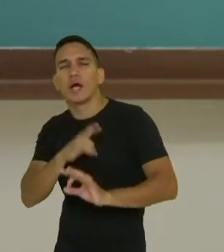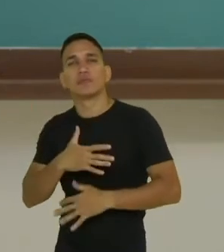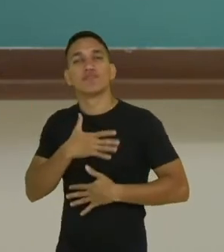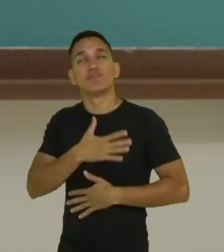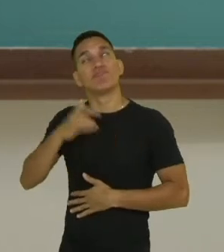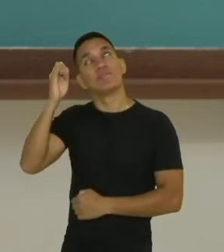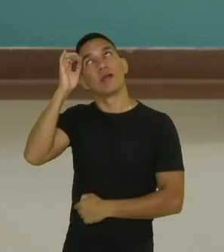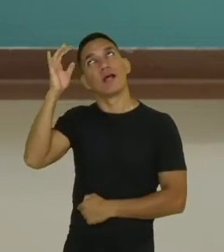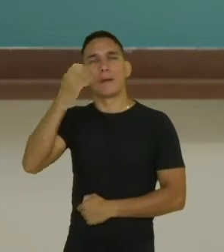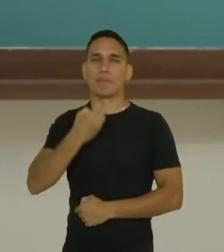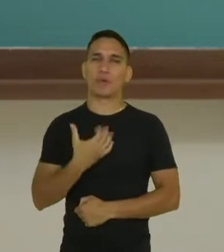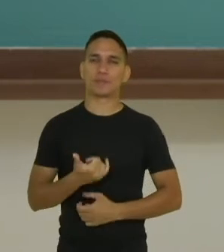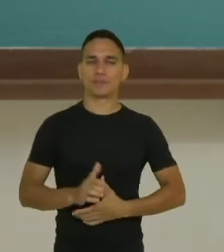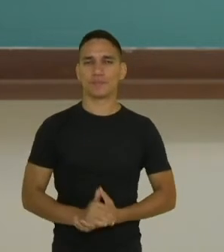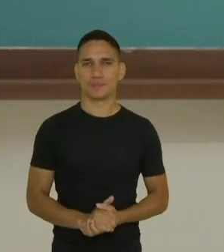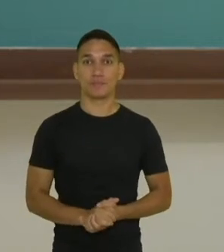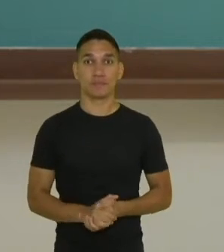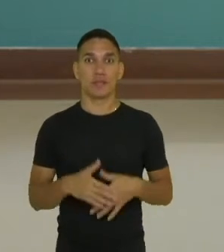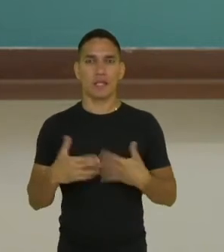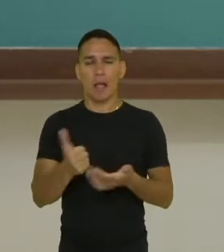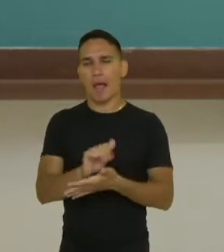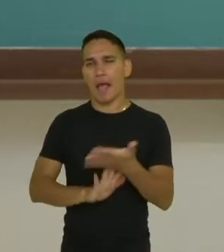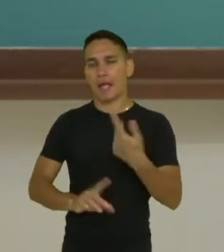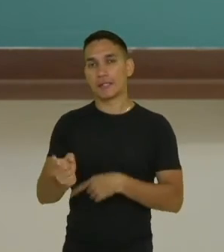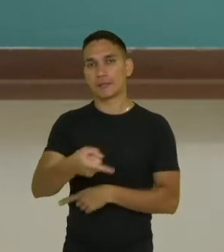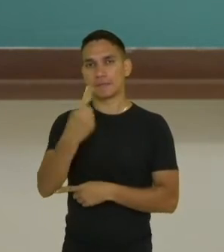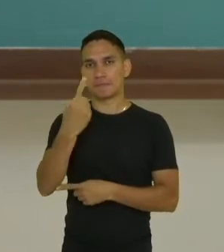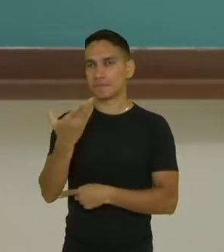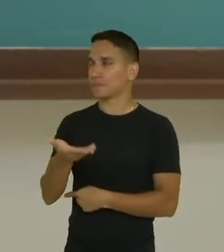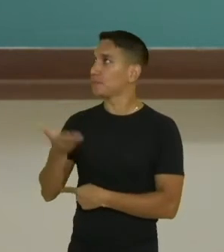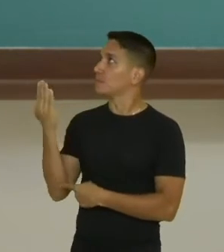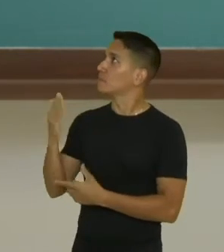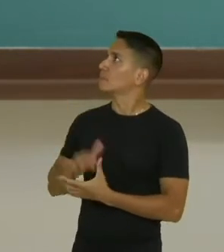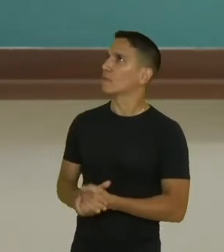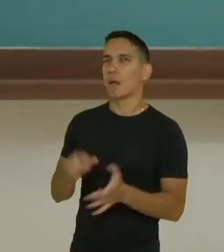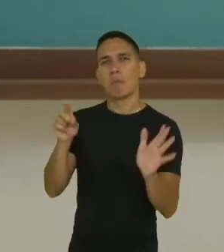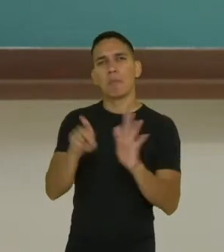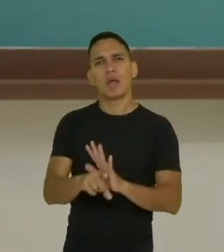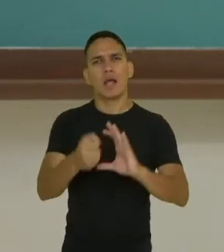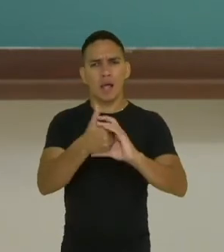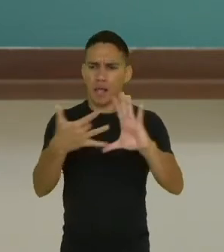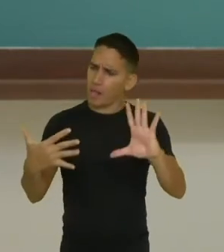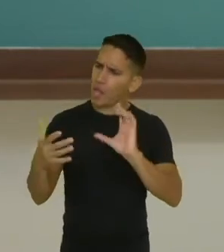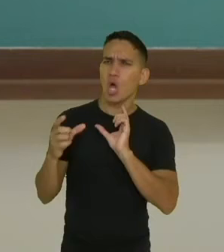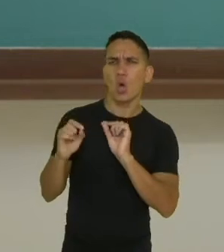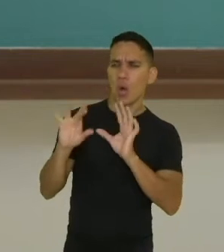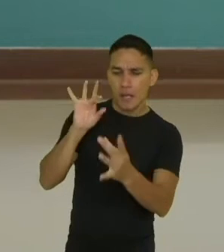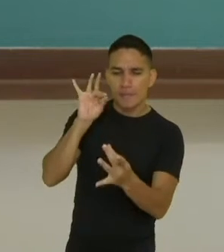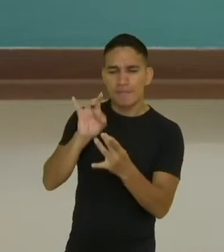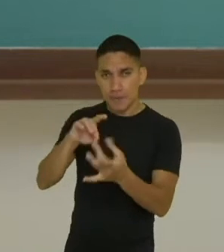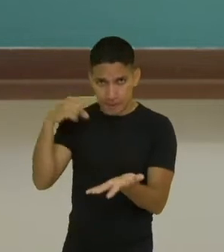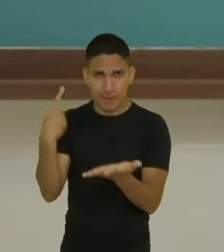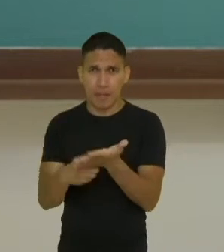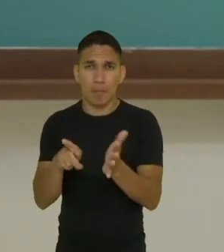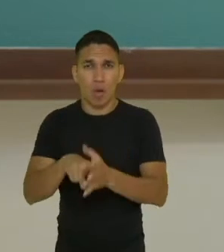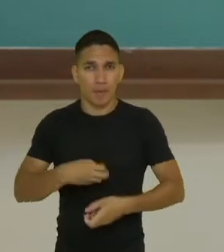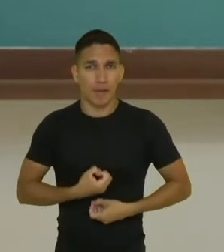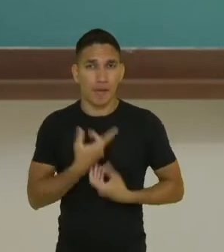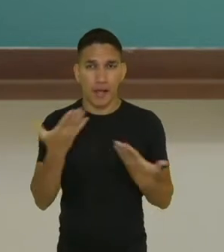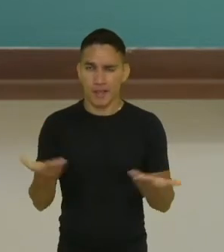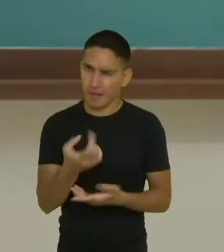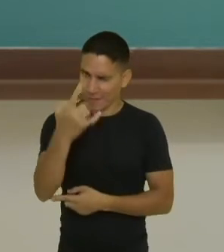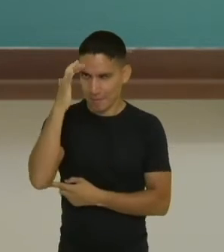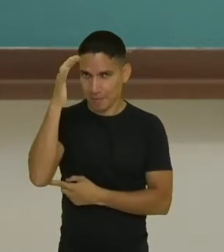coisa boa. Bom, vamos então à nossa primeira atividade. Qual característica específica define a poesia